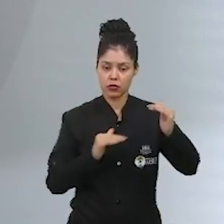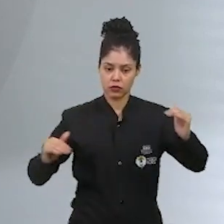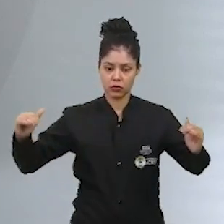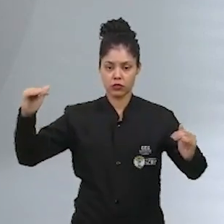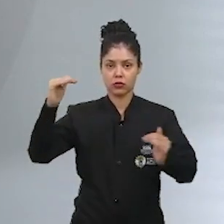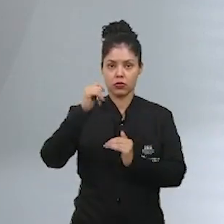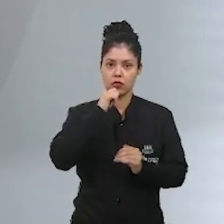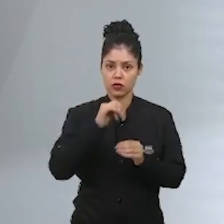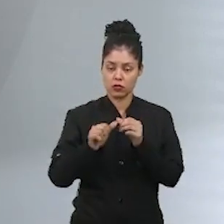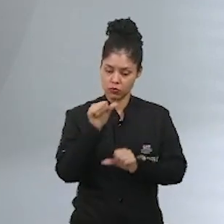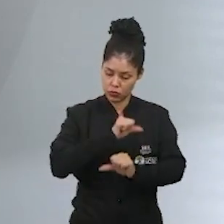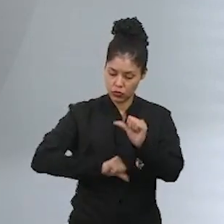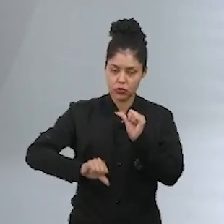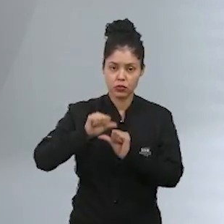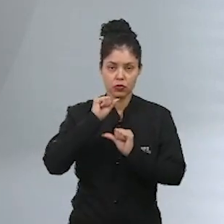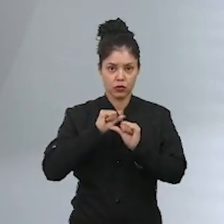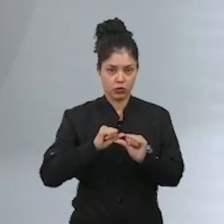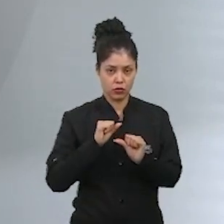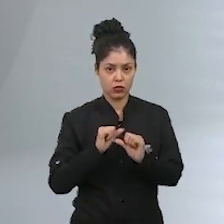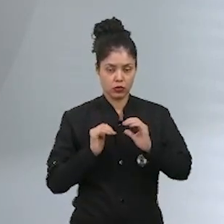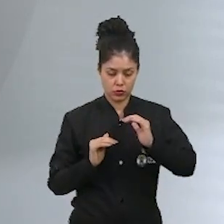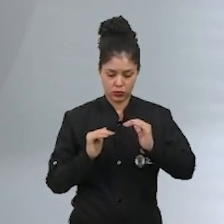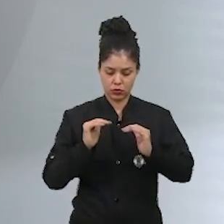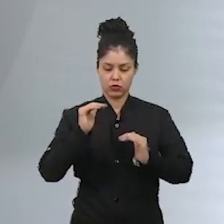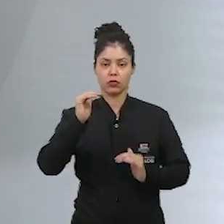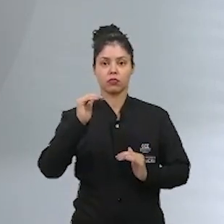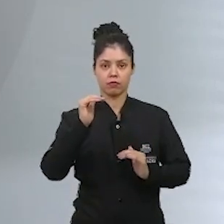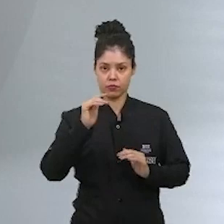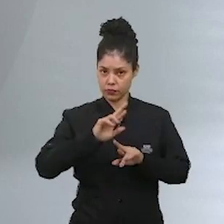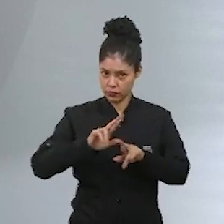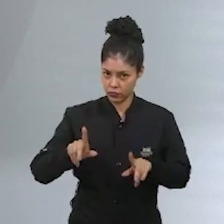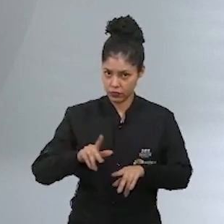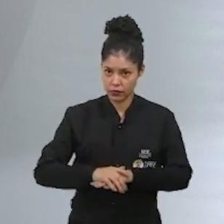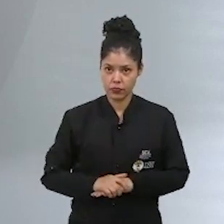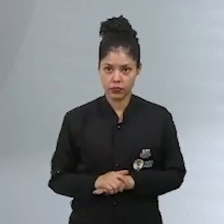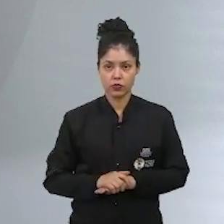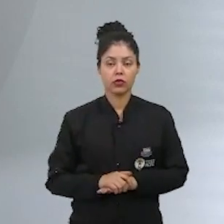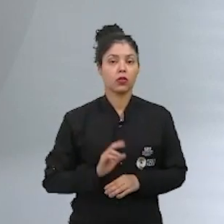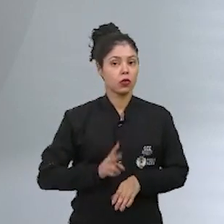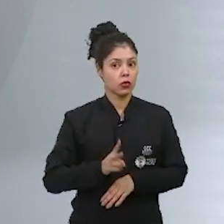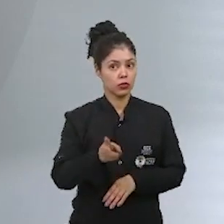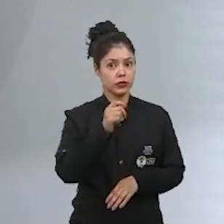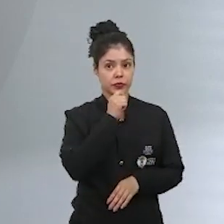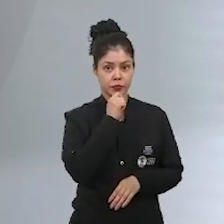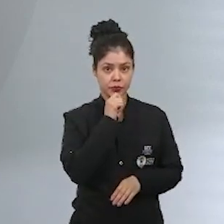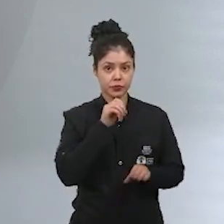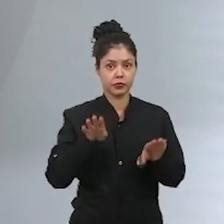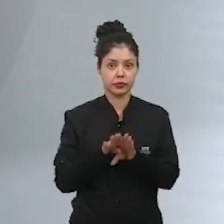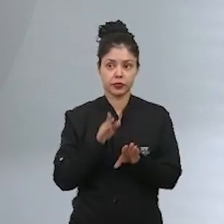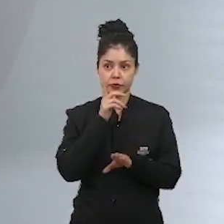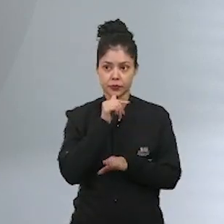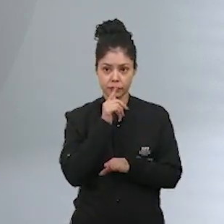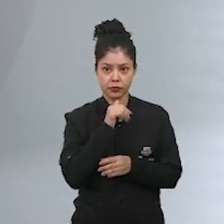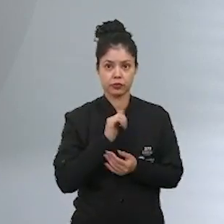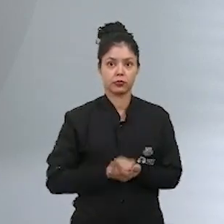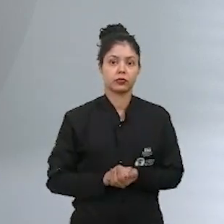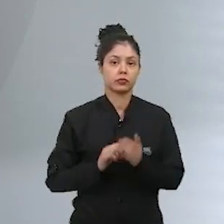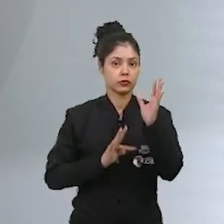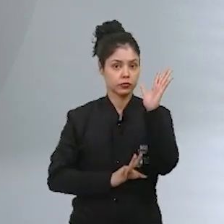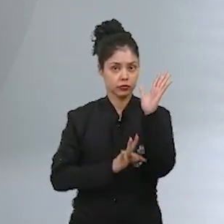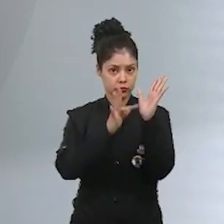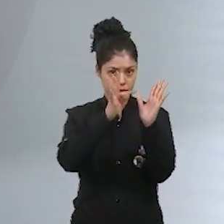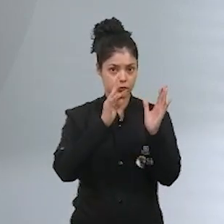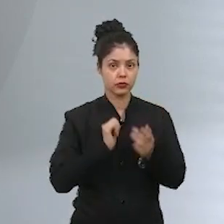vai modificar aí esse relevo. Tá? Então, eles são constantemente modificados pela água, pela